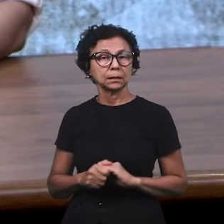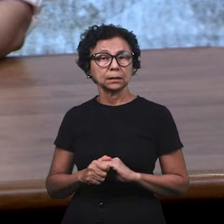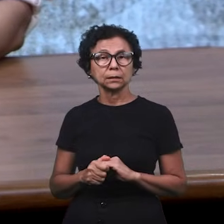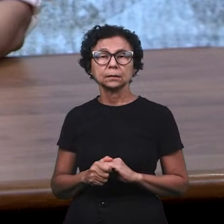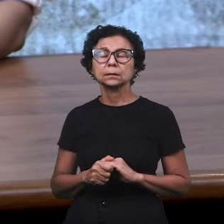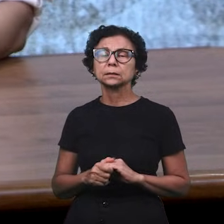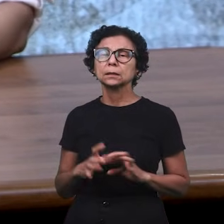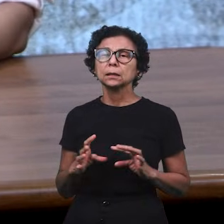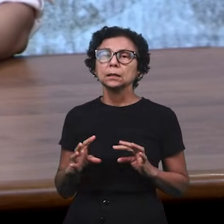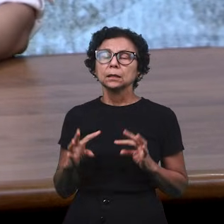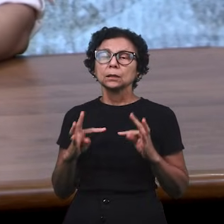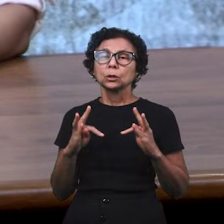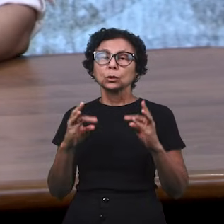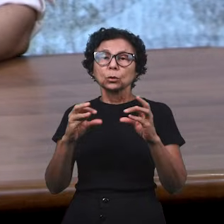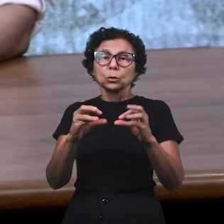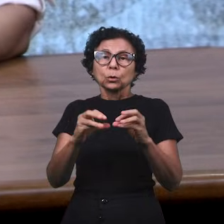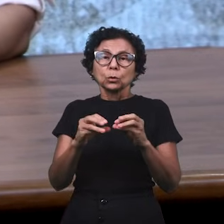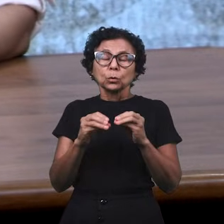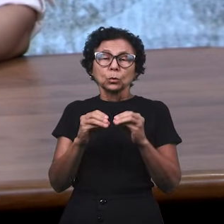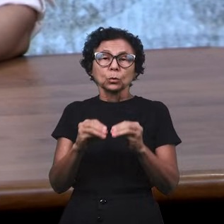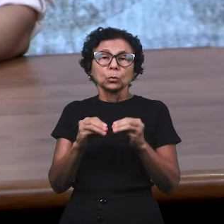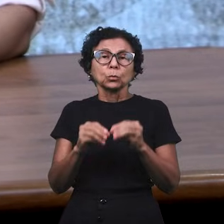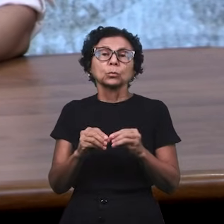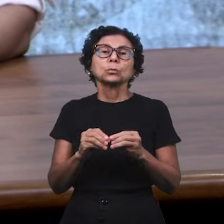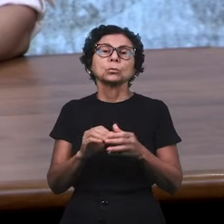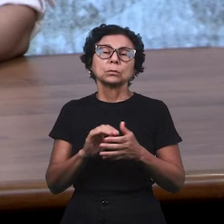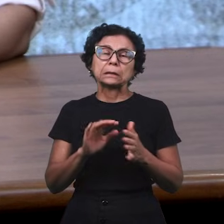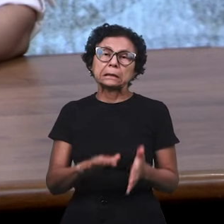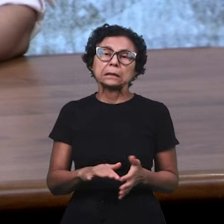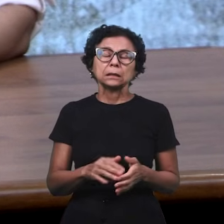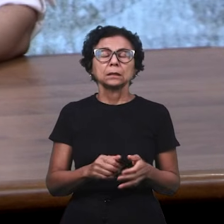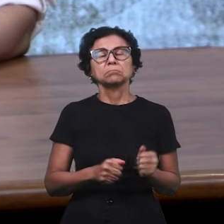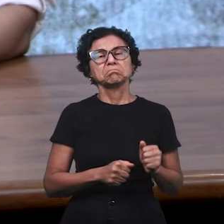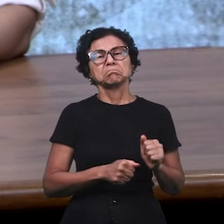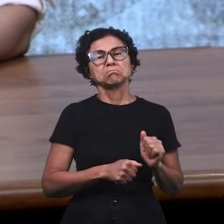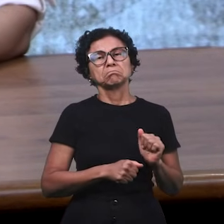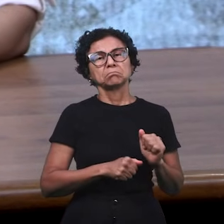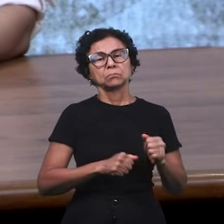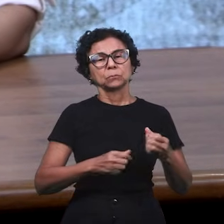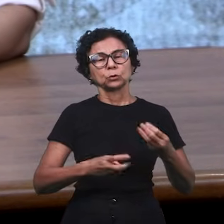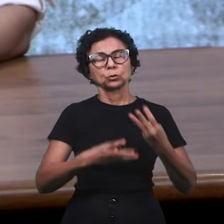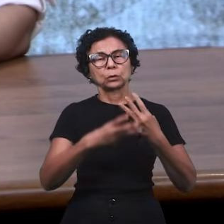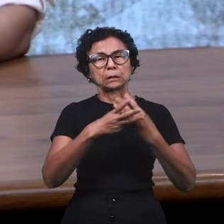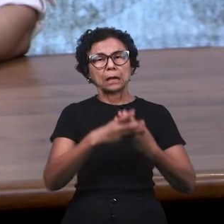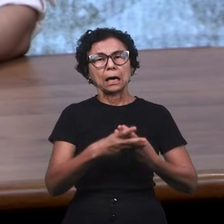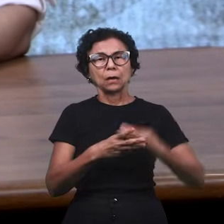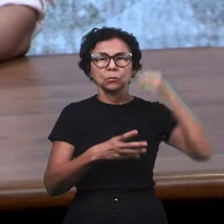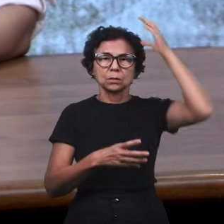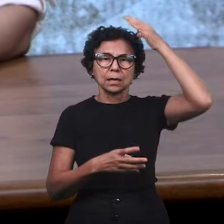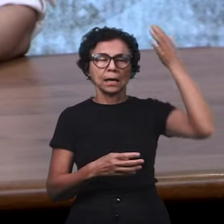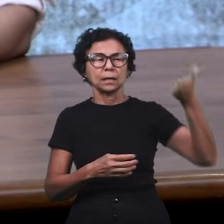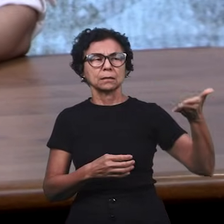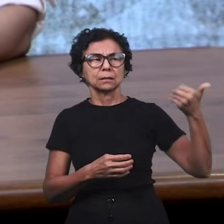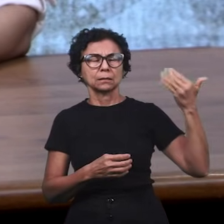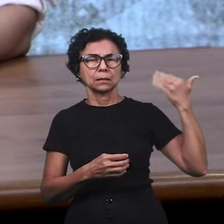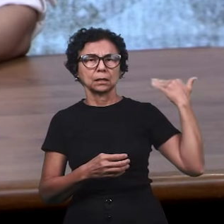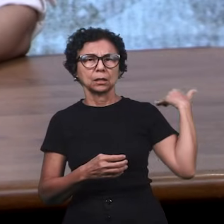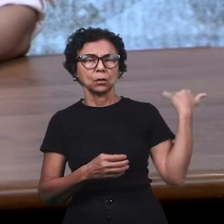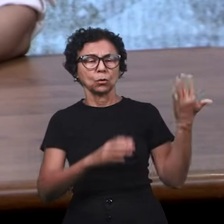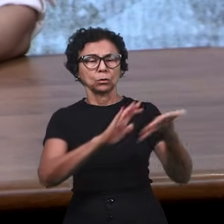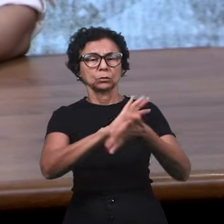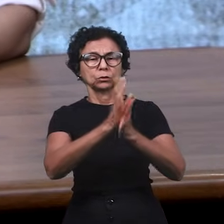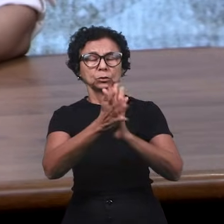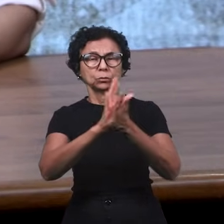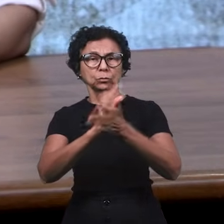as casas que os reis de Judá tinham destruído. E estes homens trabalhavam